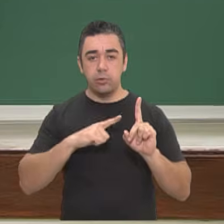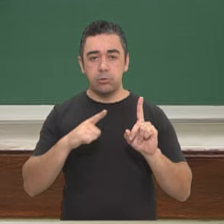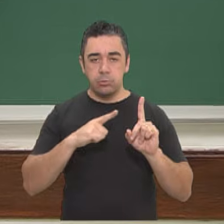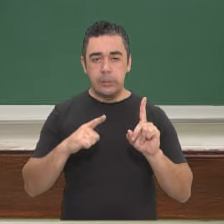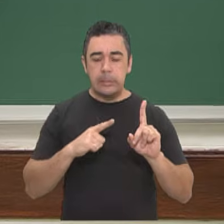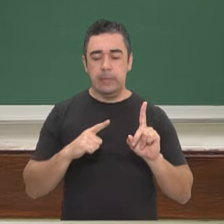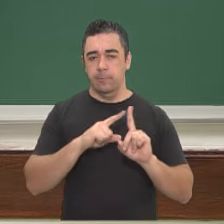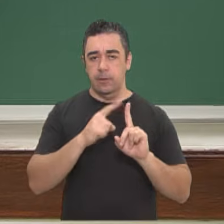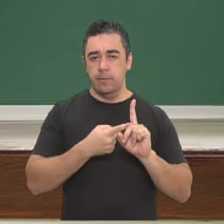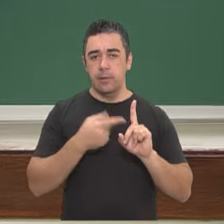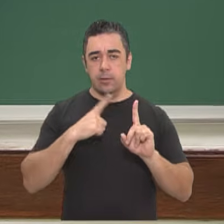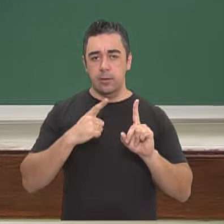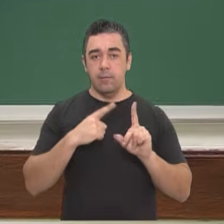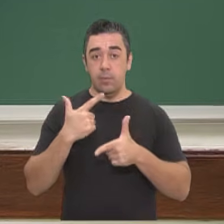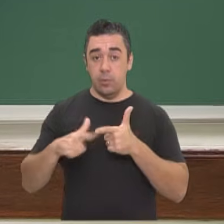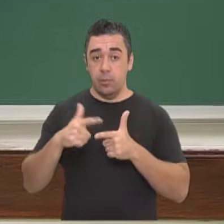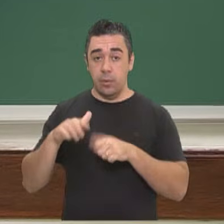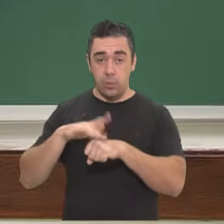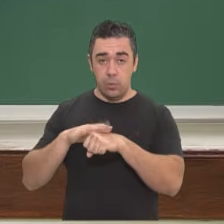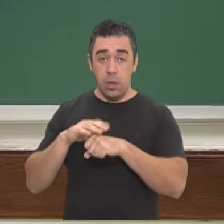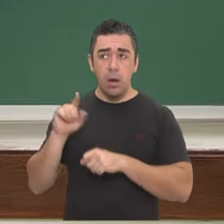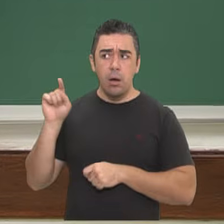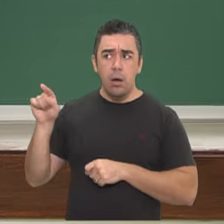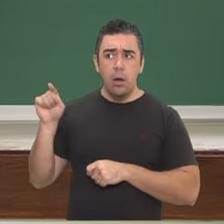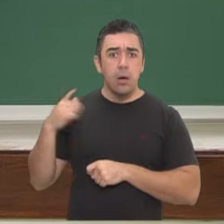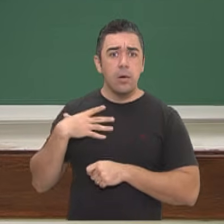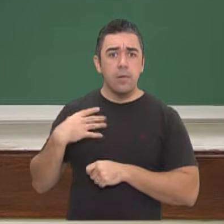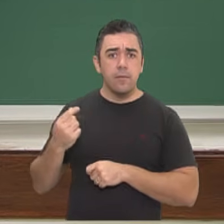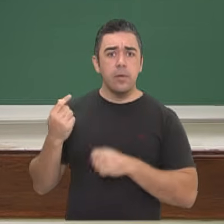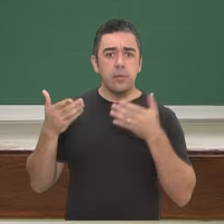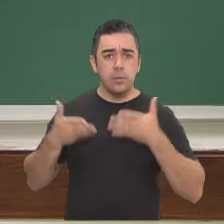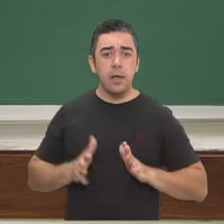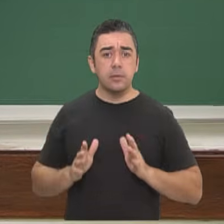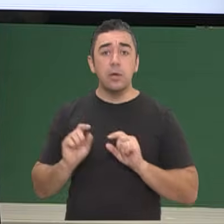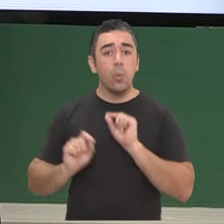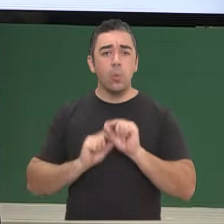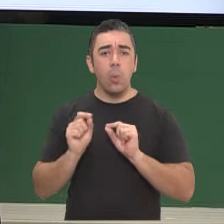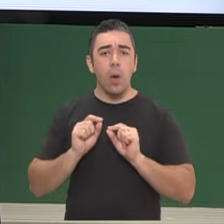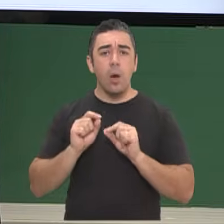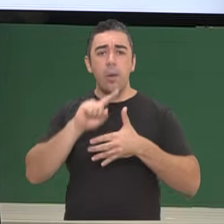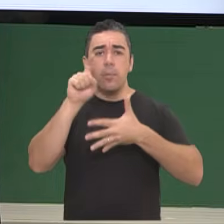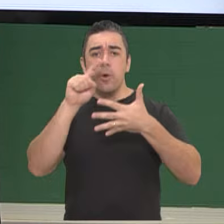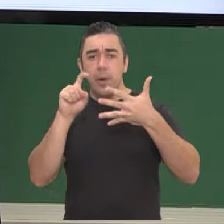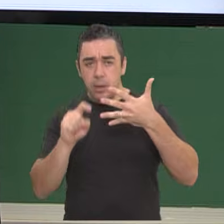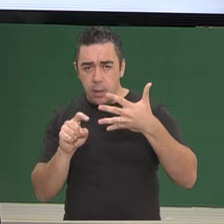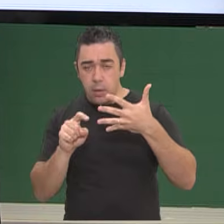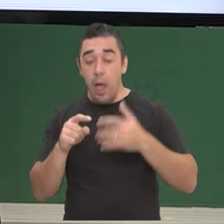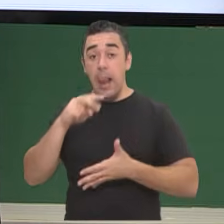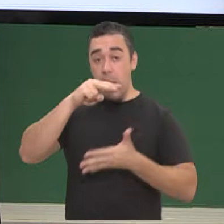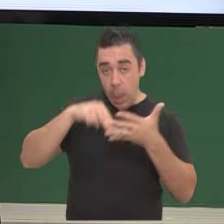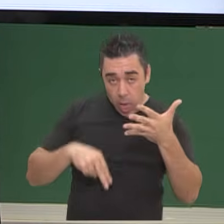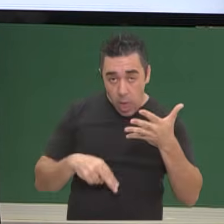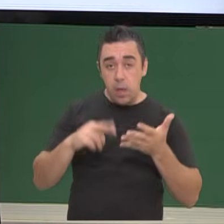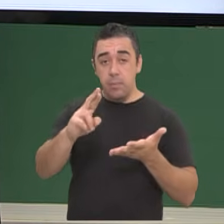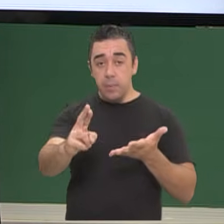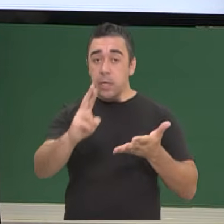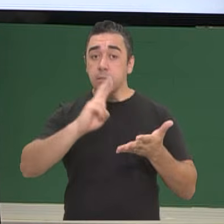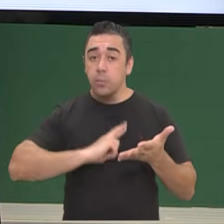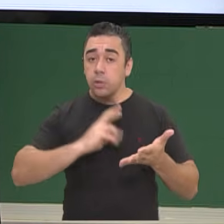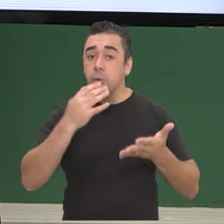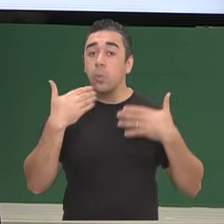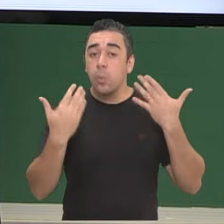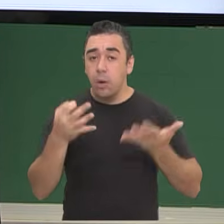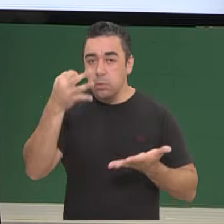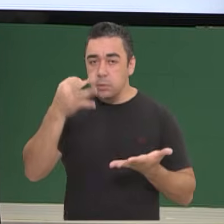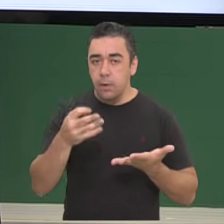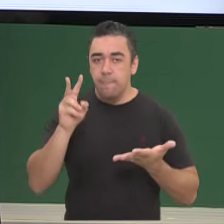A probabilidade de o bebê de proveta nascer com a doença hemolítica do recém-nascido é. Então, leiam as alternativas e me digam qual que é a verdadeira.